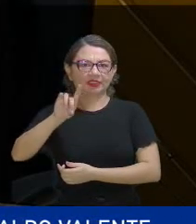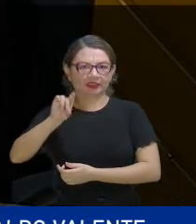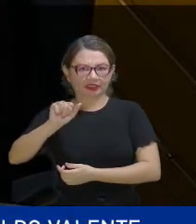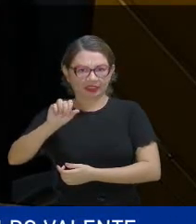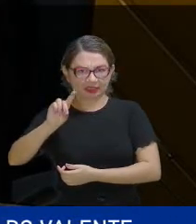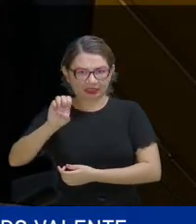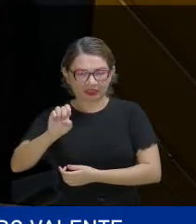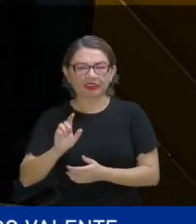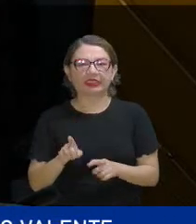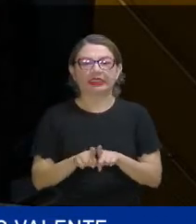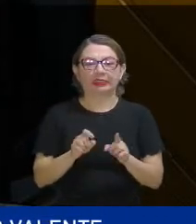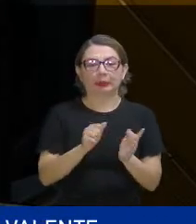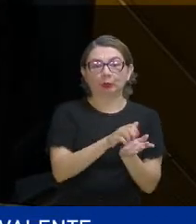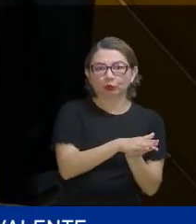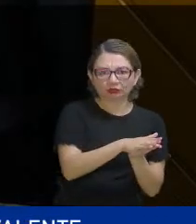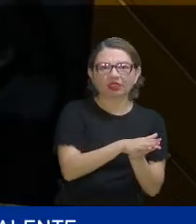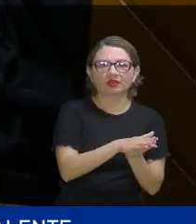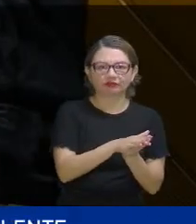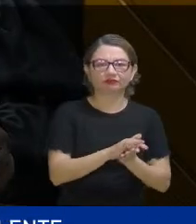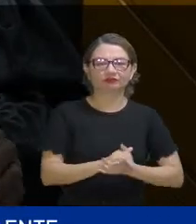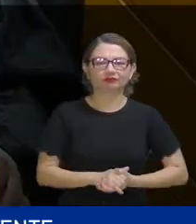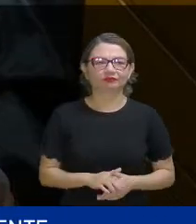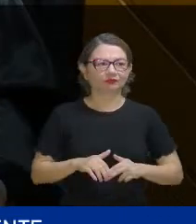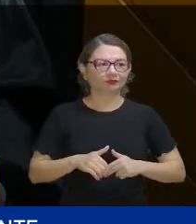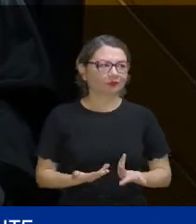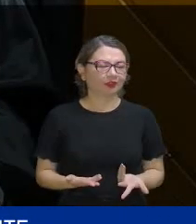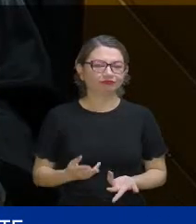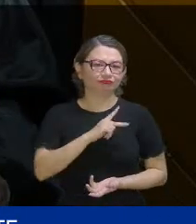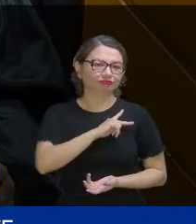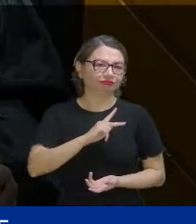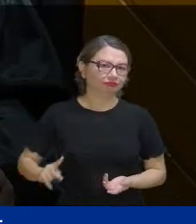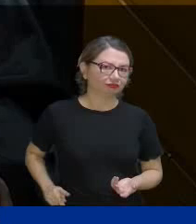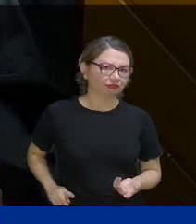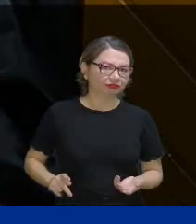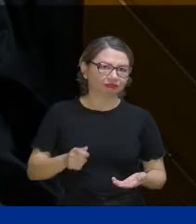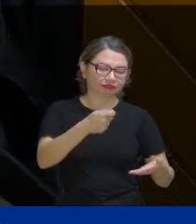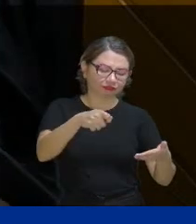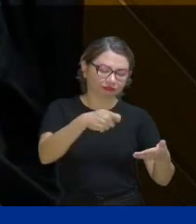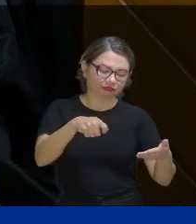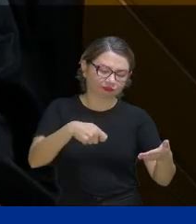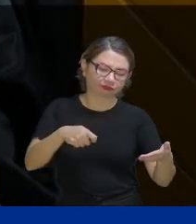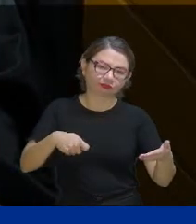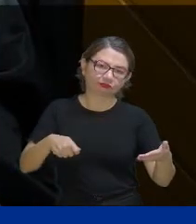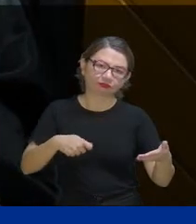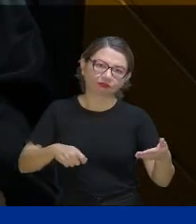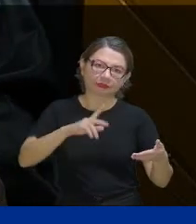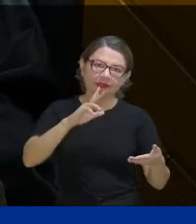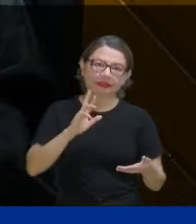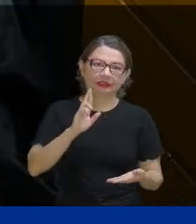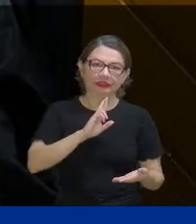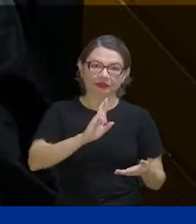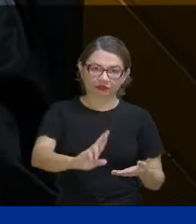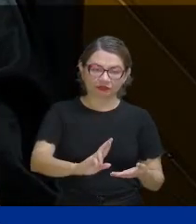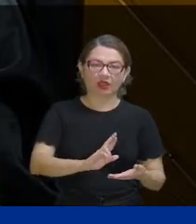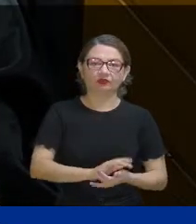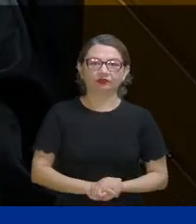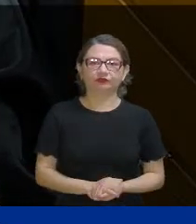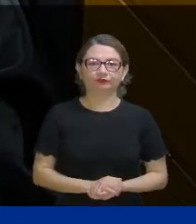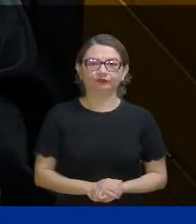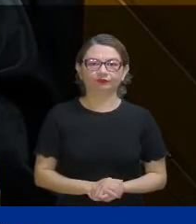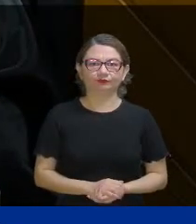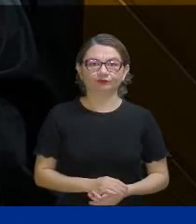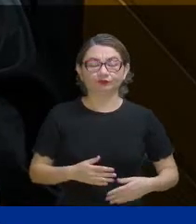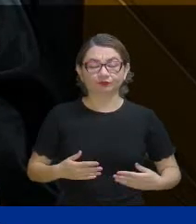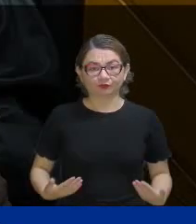da individualização da multa. Aqui, senhor presidente, eu transcrevo o licitativo da decisão embargada.